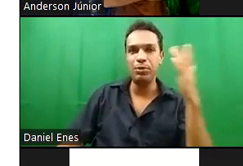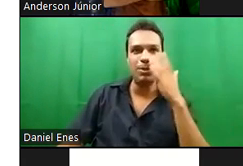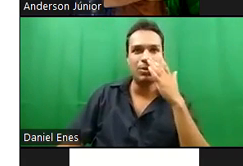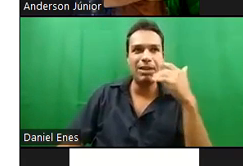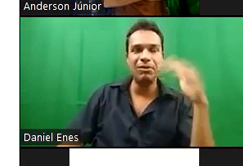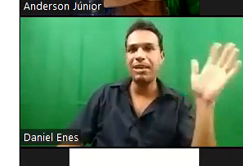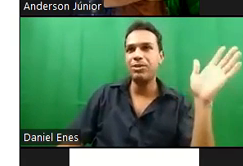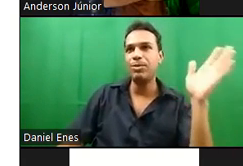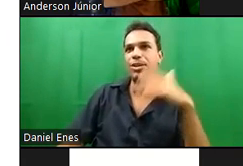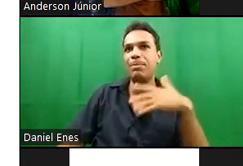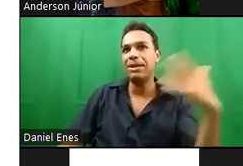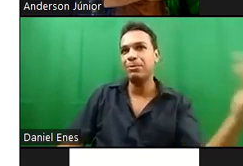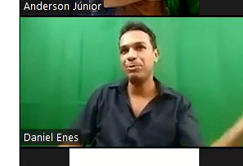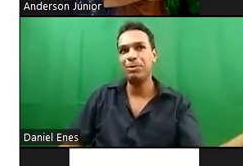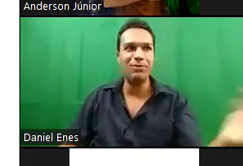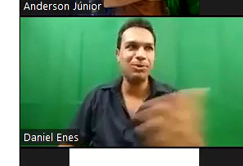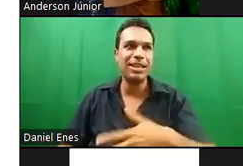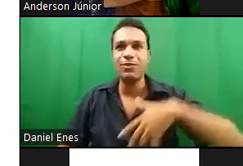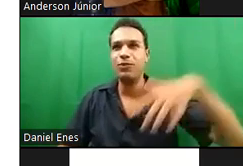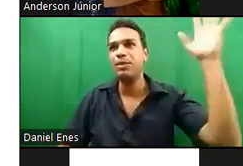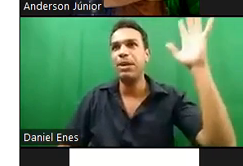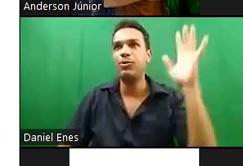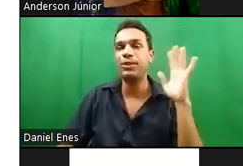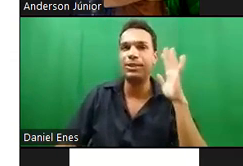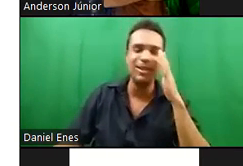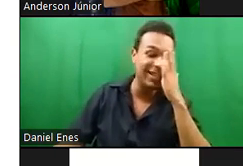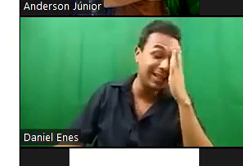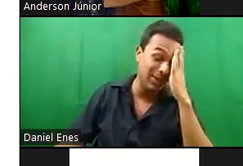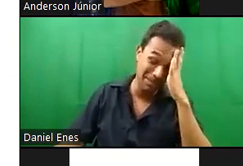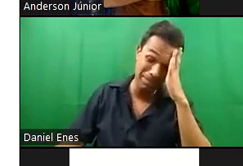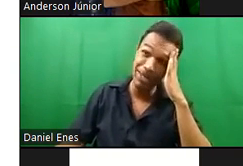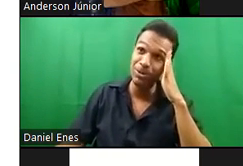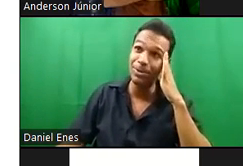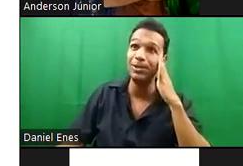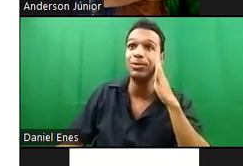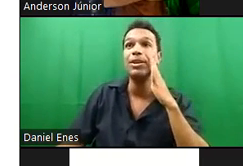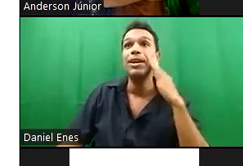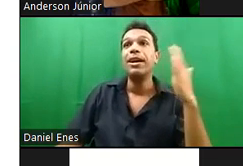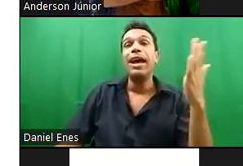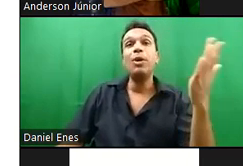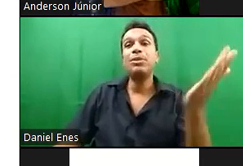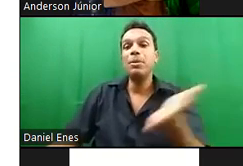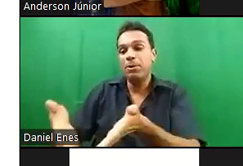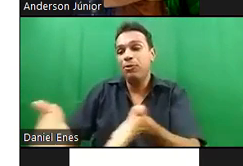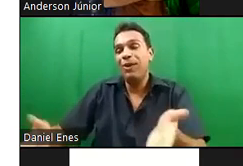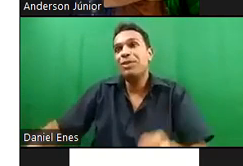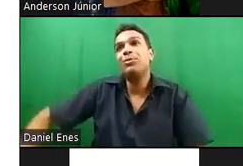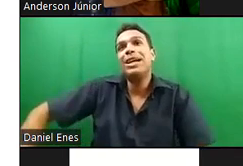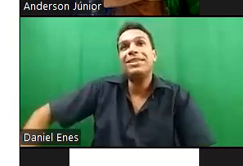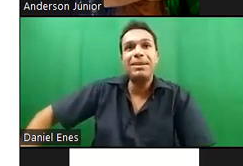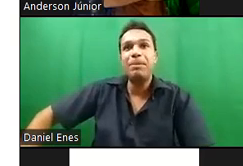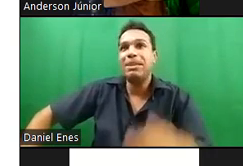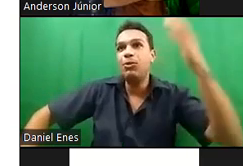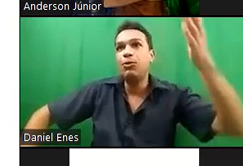transporte público, eu levo em média 2 horas para ir, 2 para voltar. Se eu fosse para a UF, então, lá em Niterói, meu Deus. É o tempo que eu faço